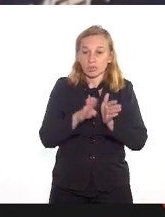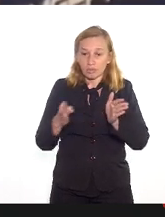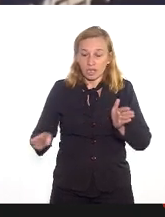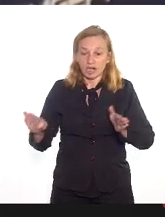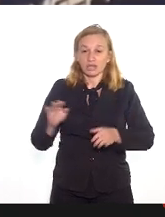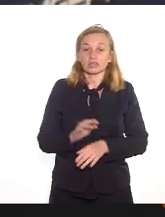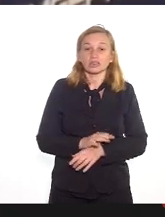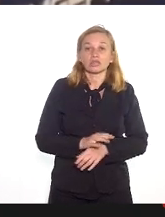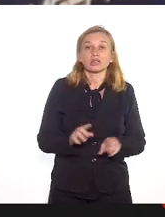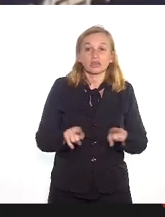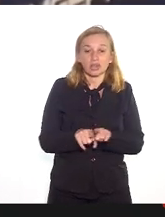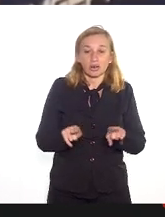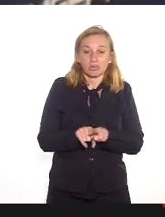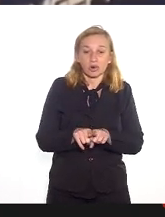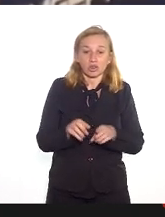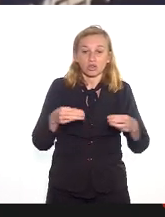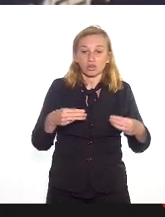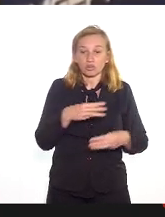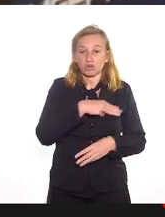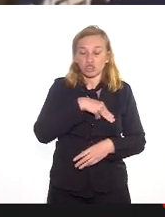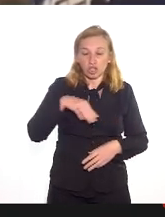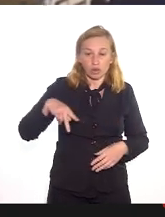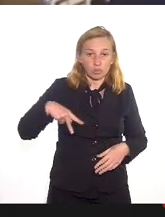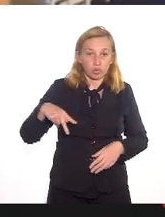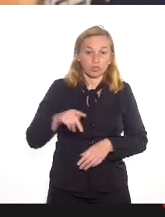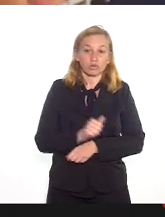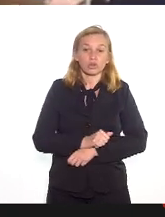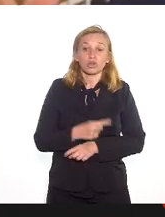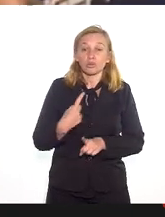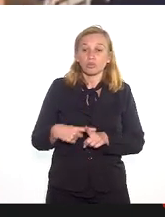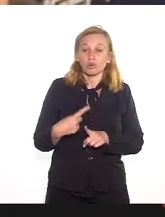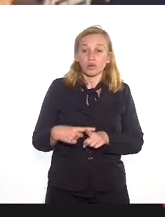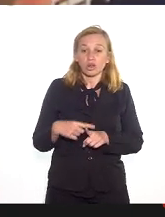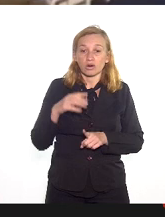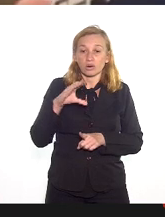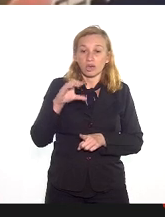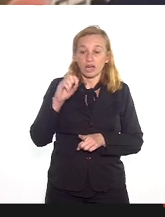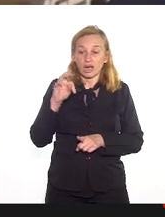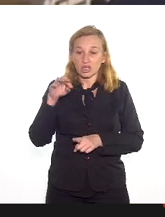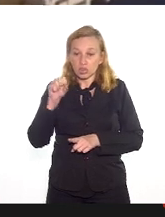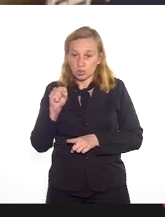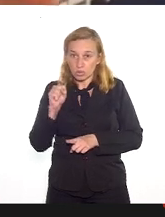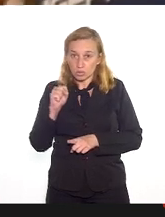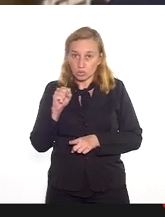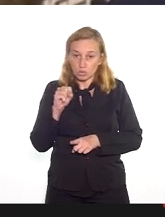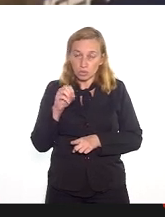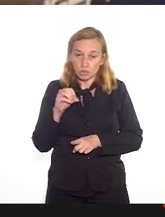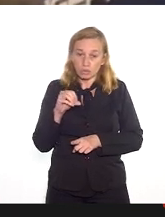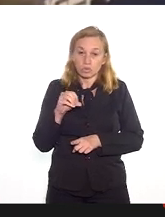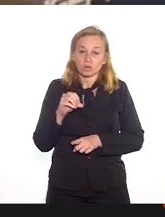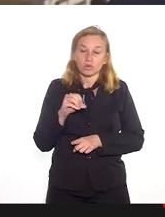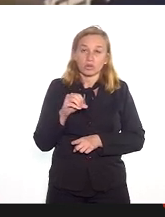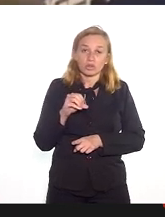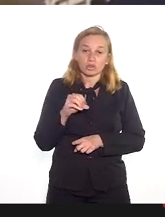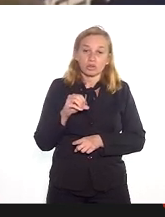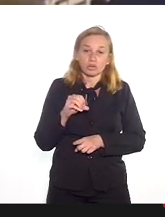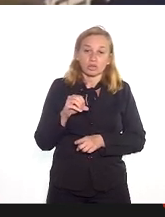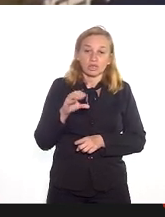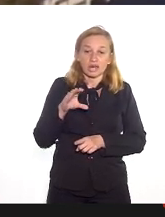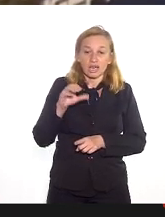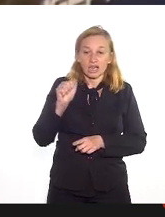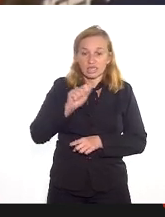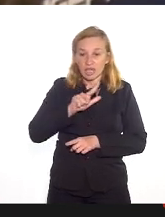todo, envolve o Ministério Público, porque os cascos que estão sossobrados nesse